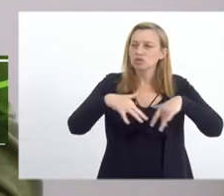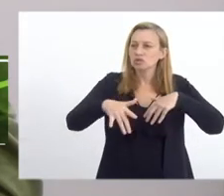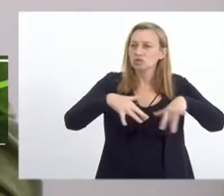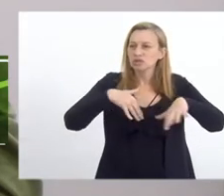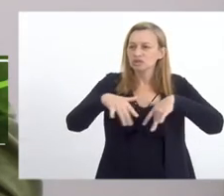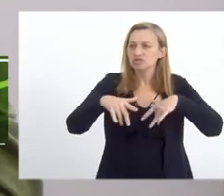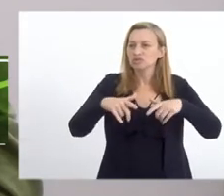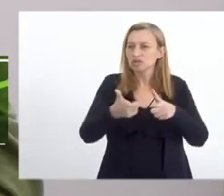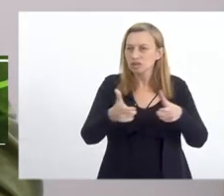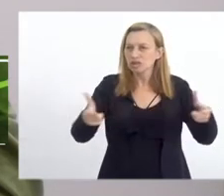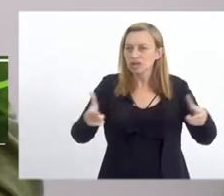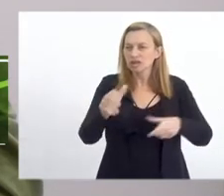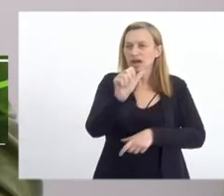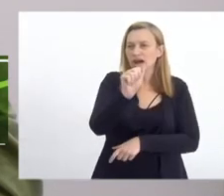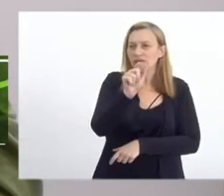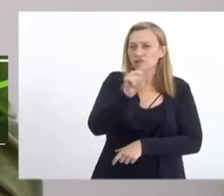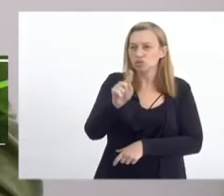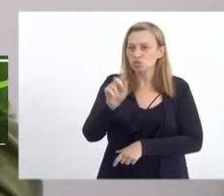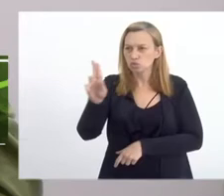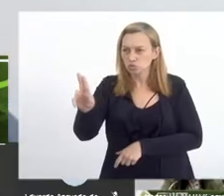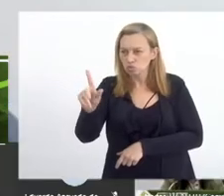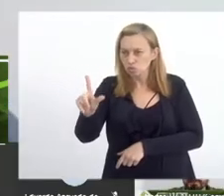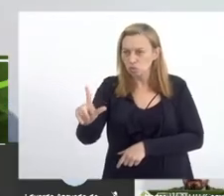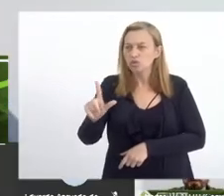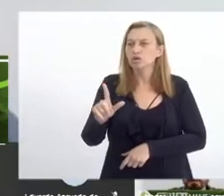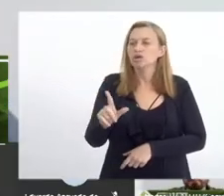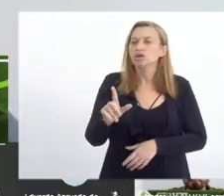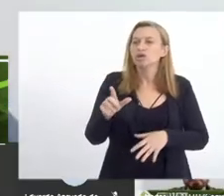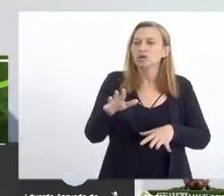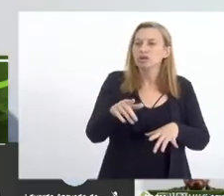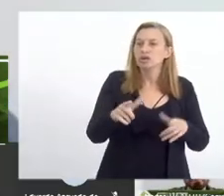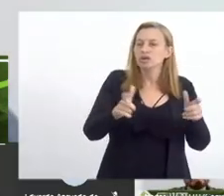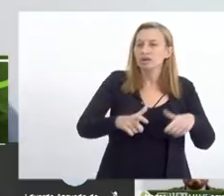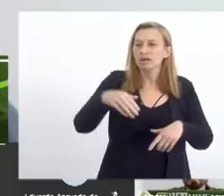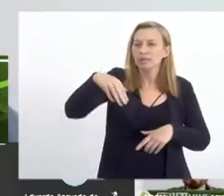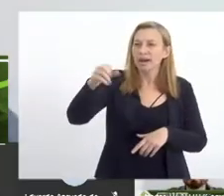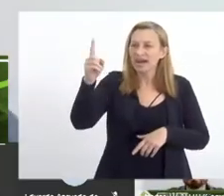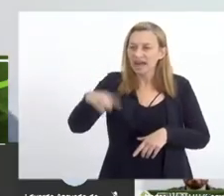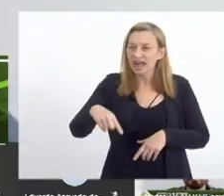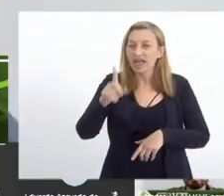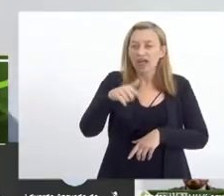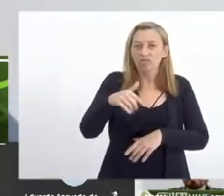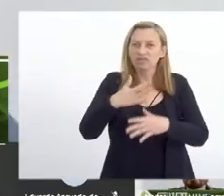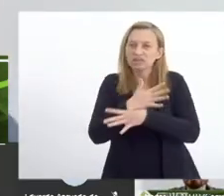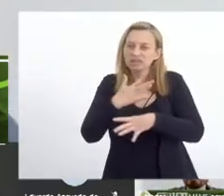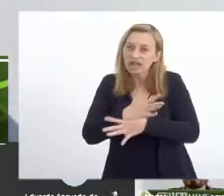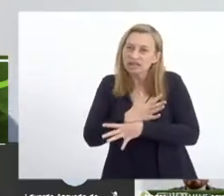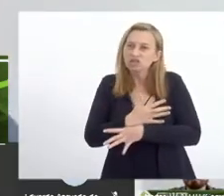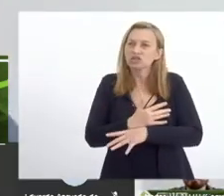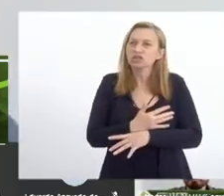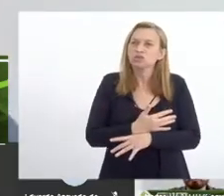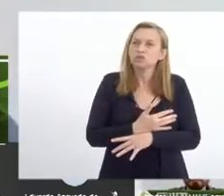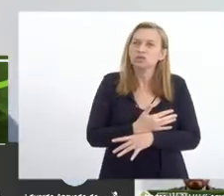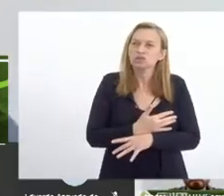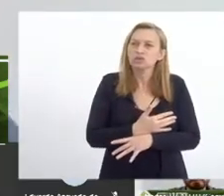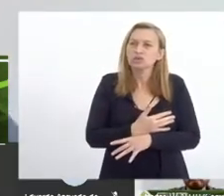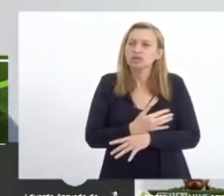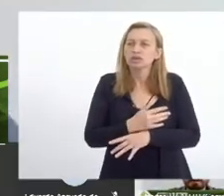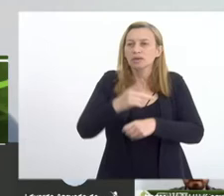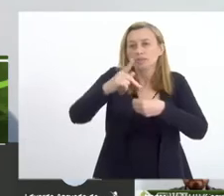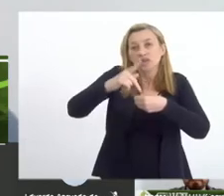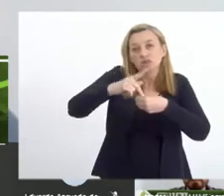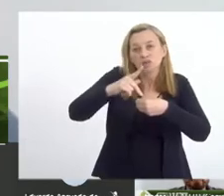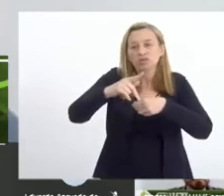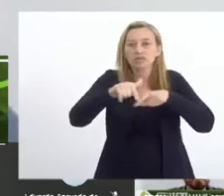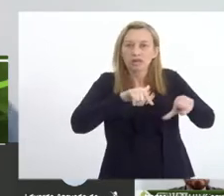Azul, tentando comentar esse lado de Macaé. Macaé hoje é uma cidade vista uma cidade de petróleo, de